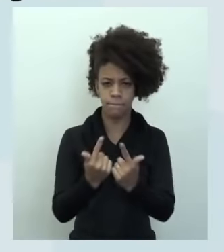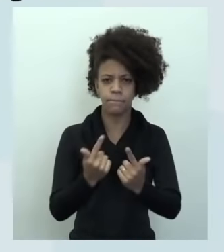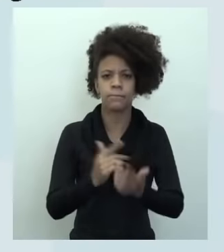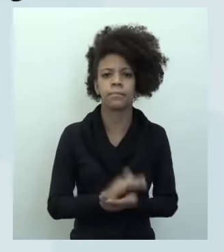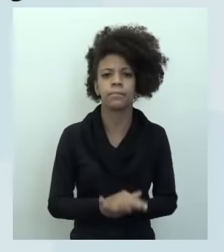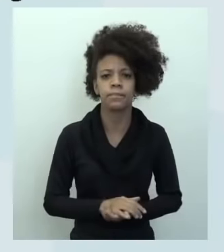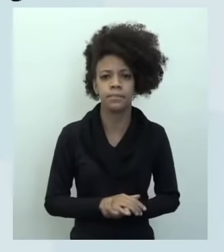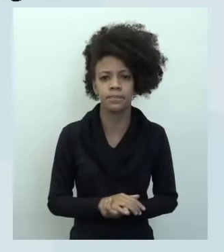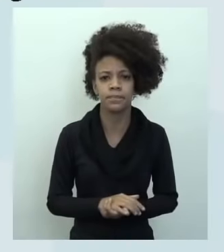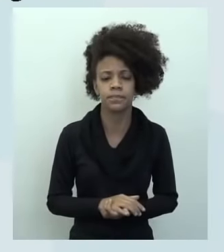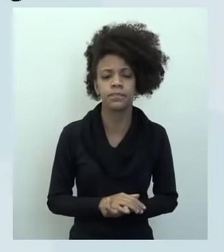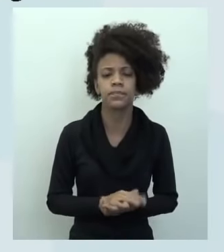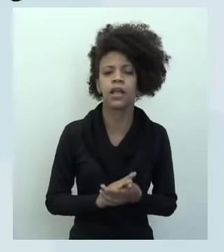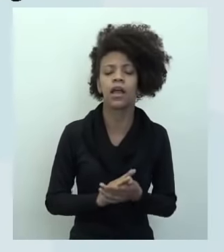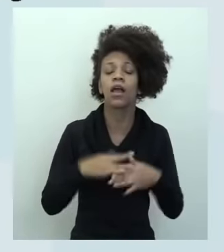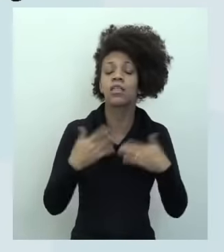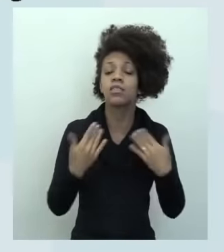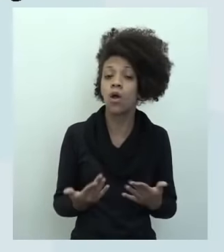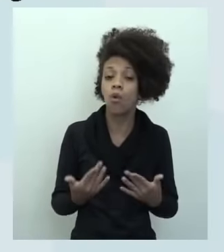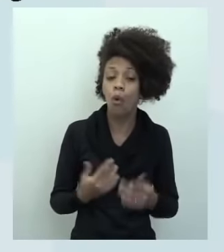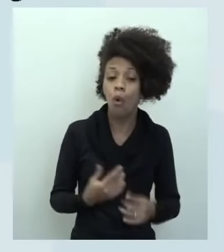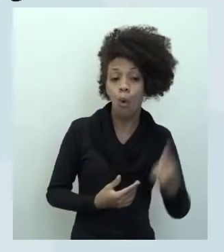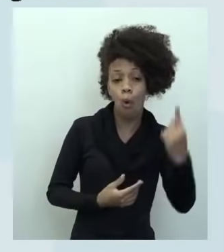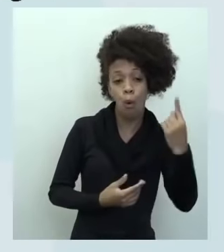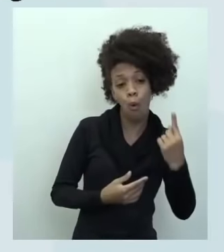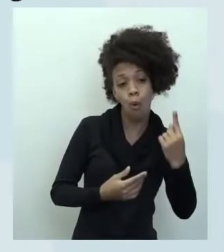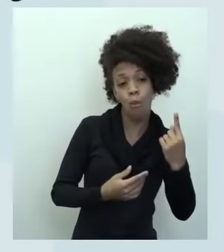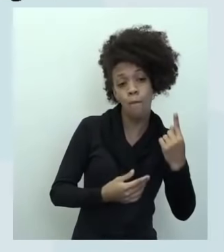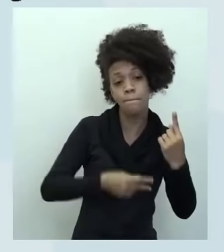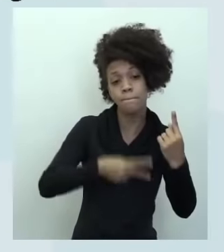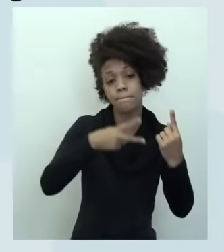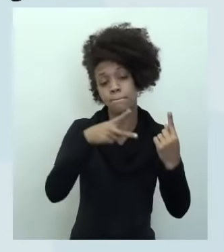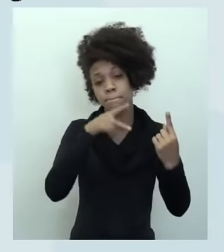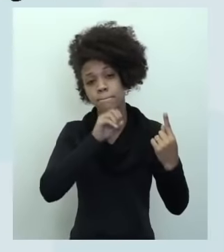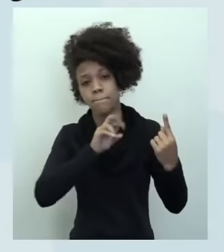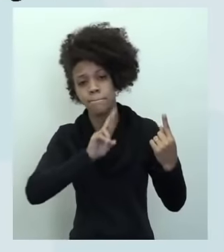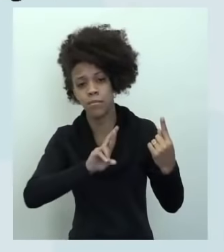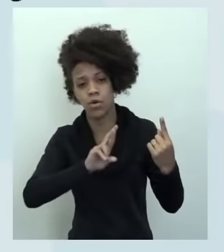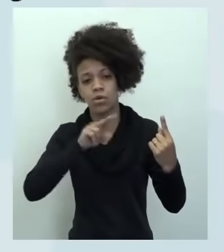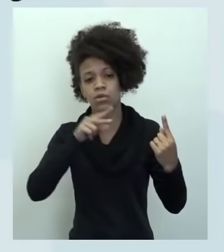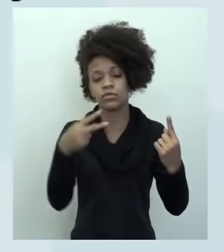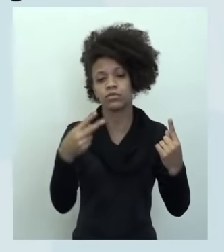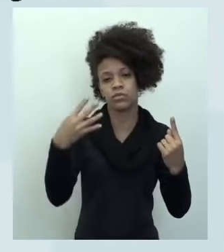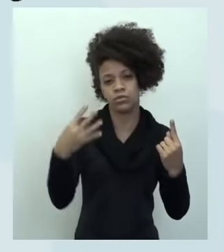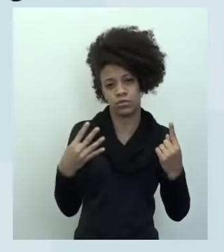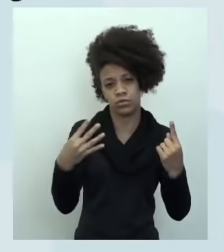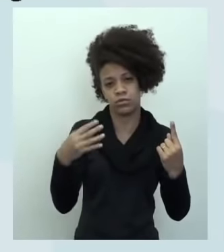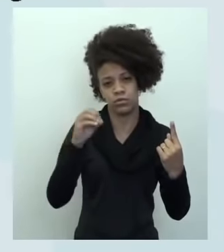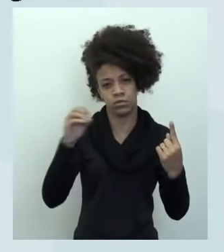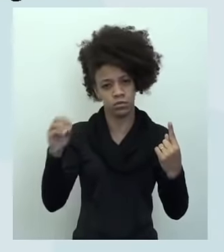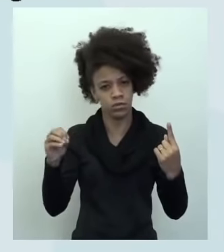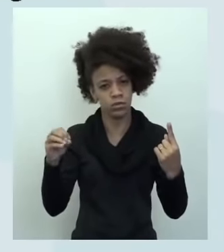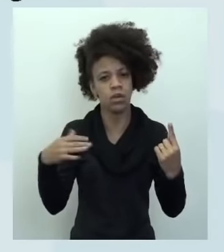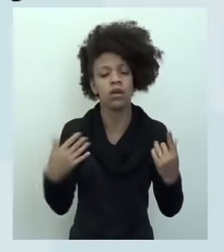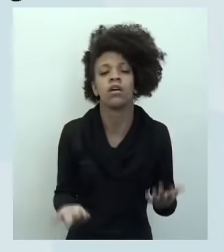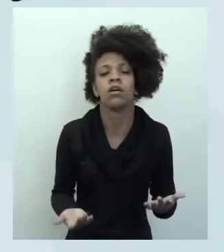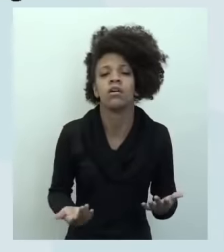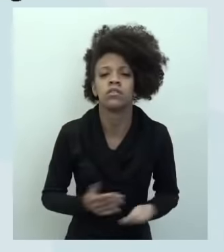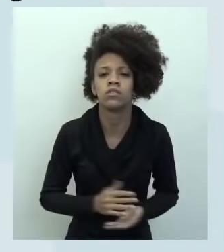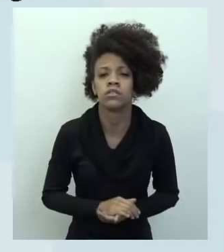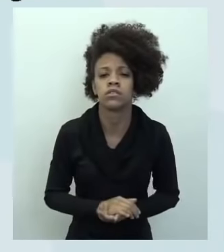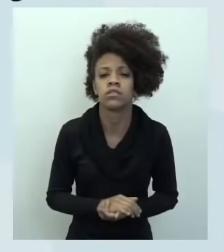trouxe só a escala. Então, 1 centímetro nesse mapa corresponde a 24 milhões